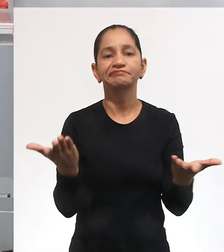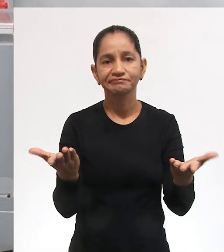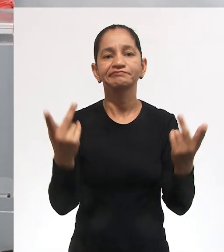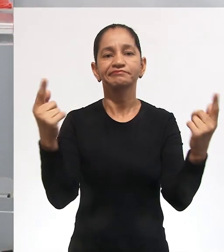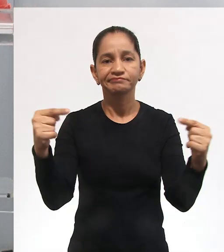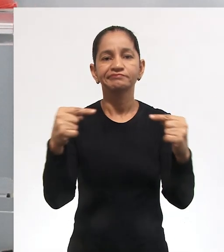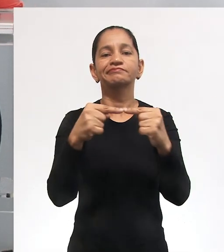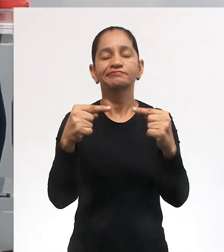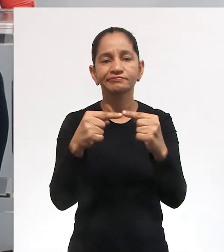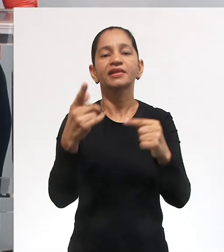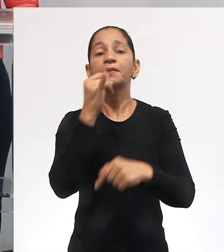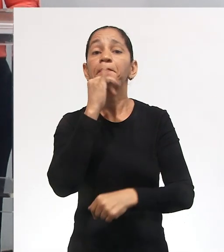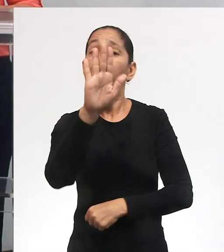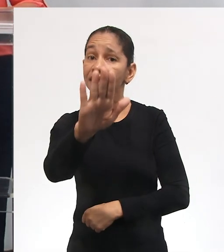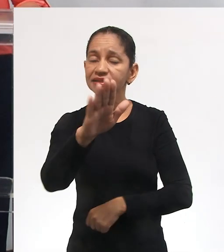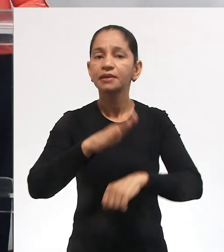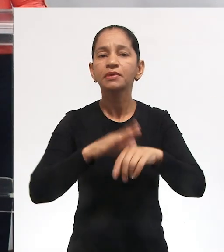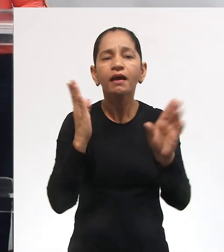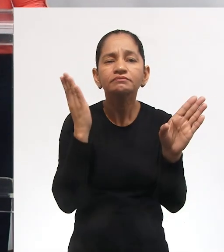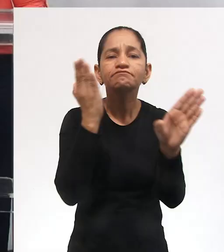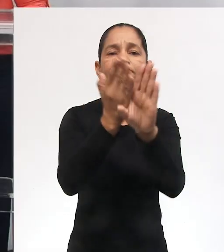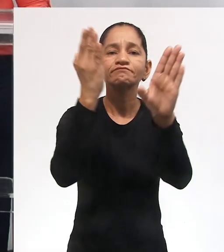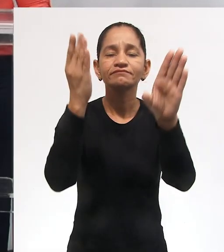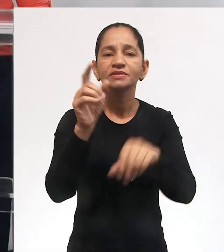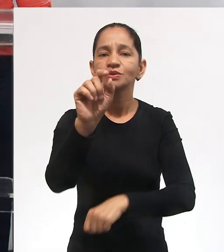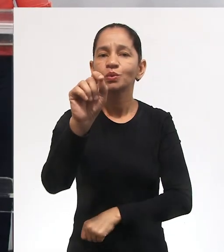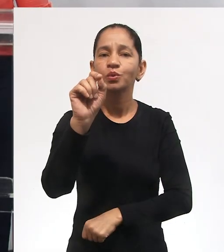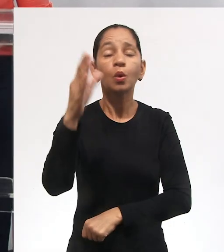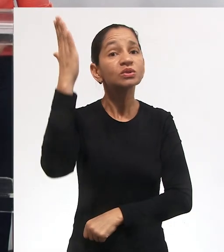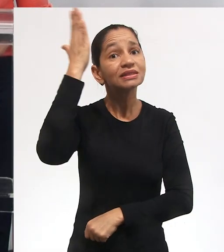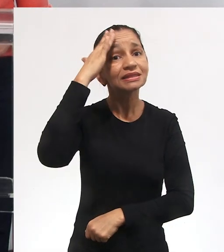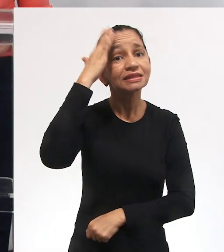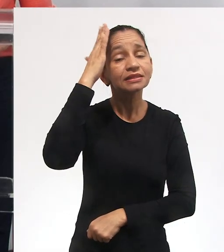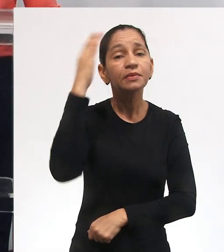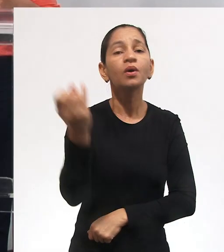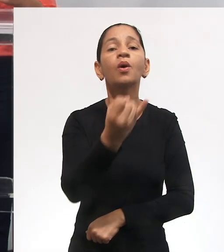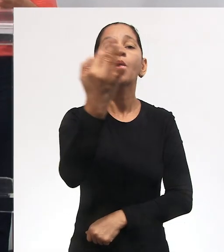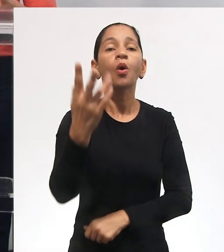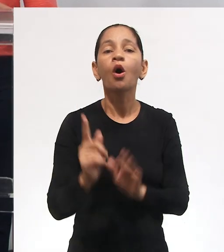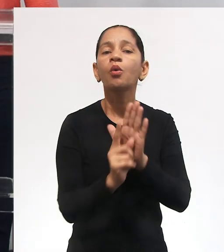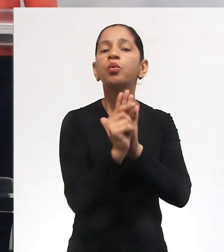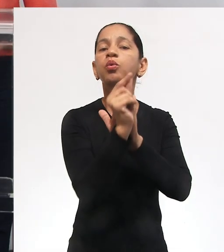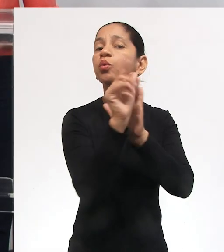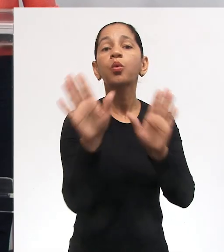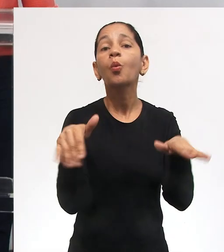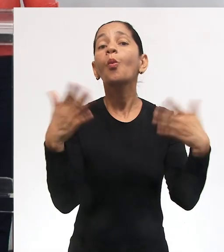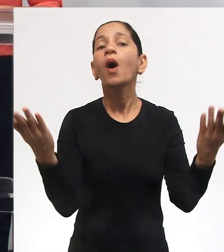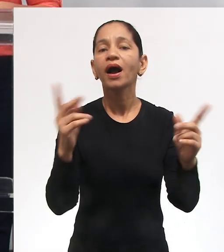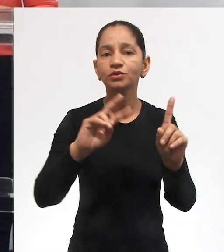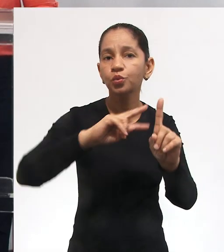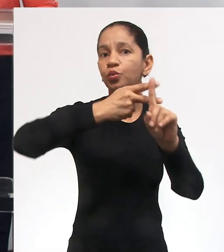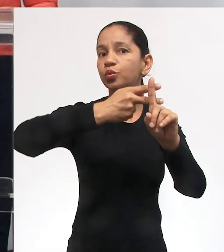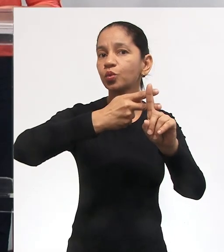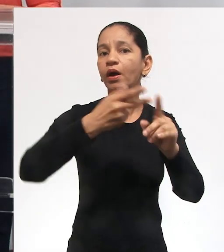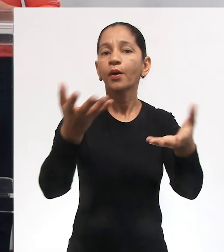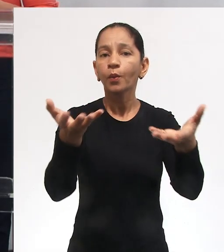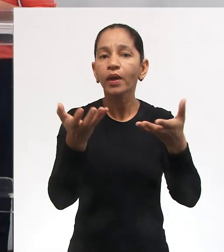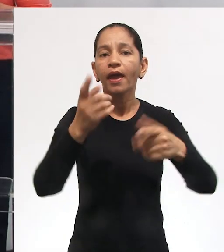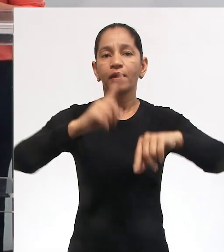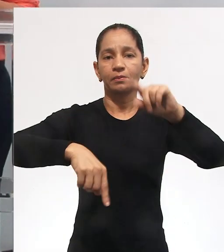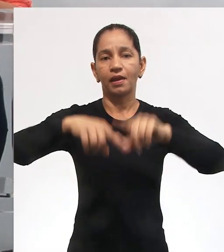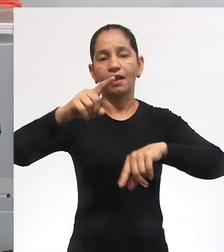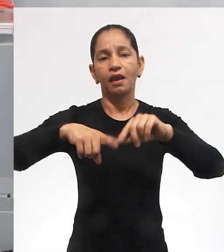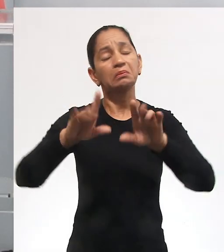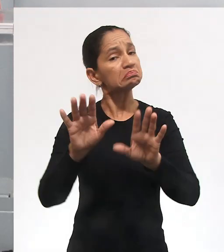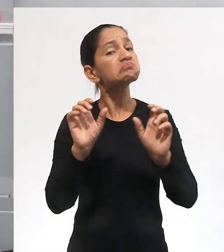dado em porcentagem, né? Então, se a gente quer descobrir, eu quero saber qual é a minha margem de lucro, ou eu quero saber, eu quero